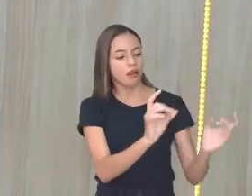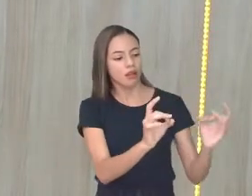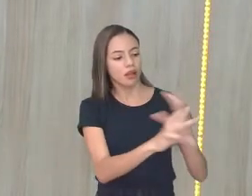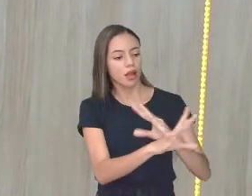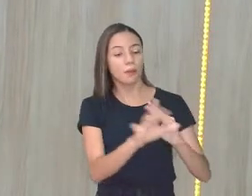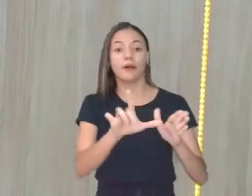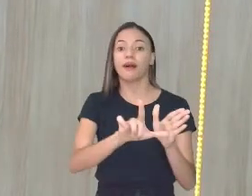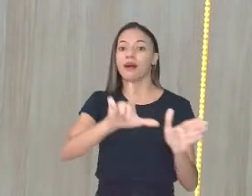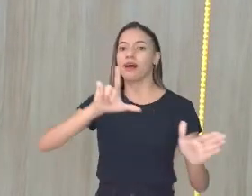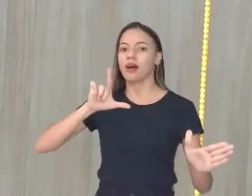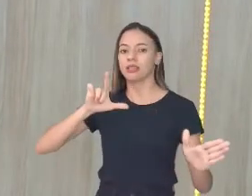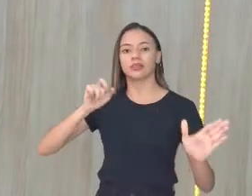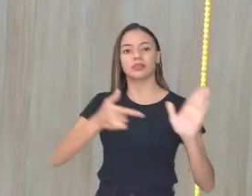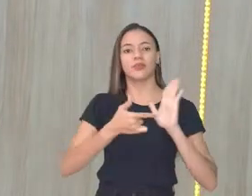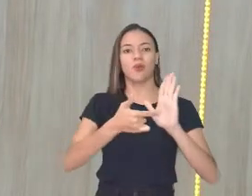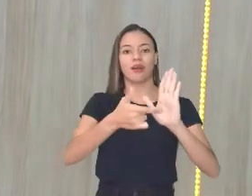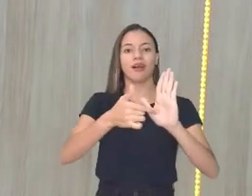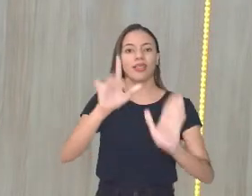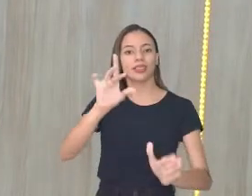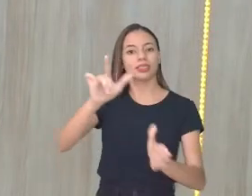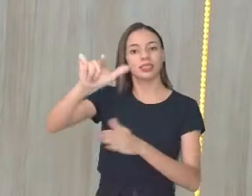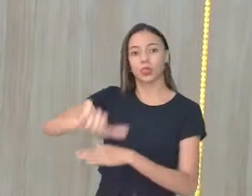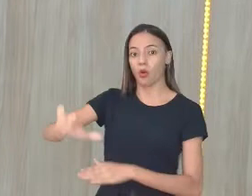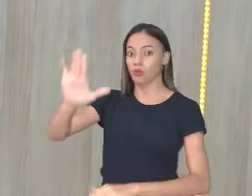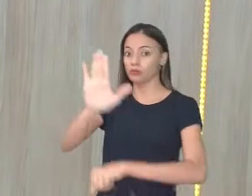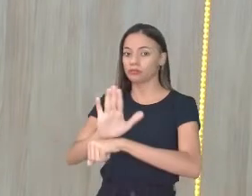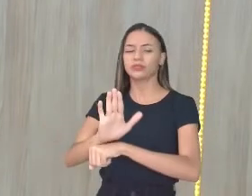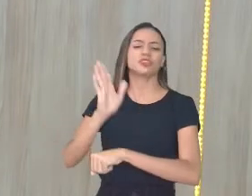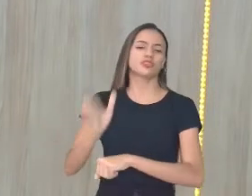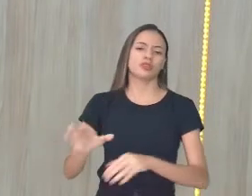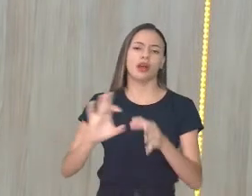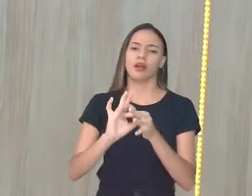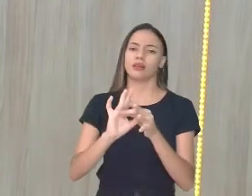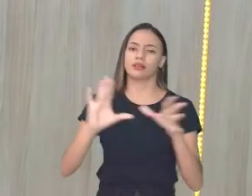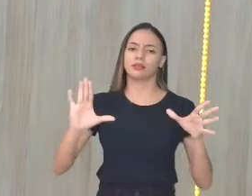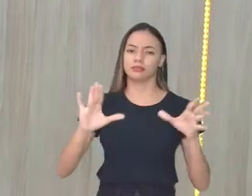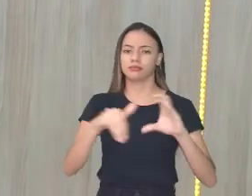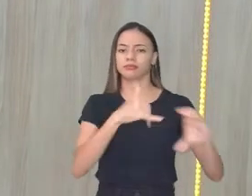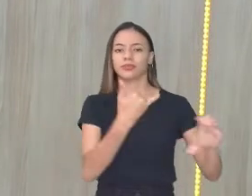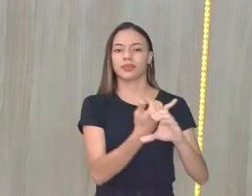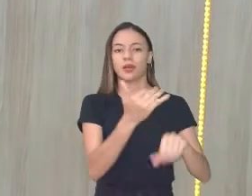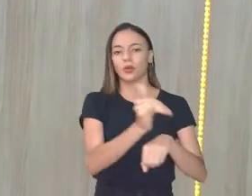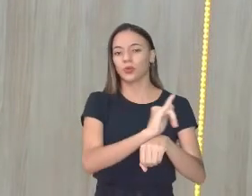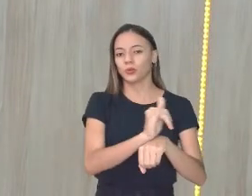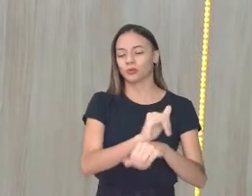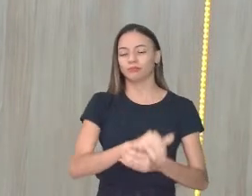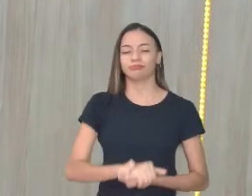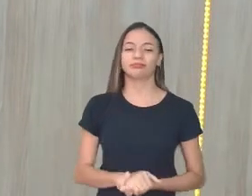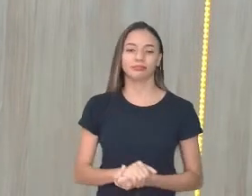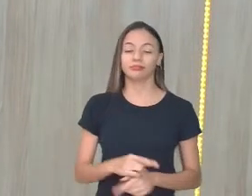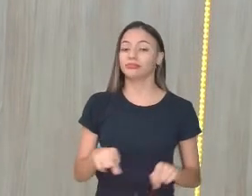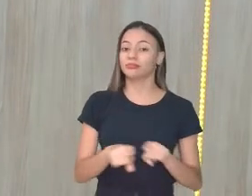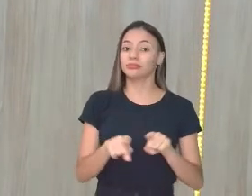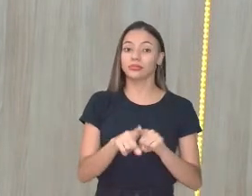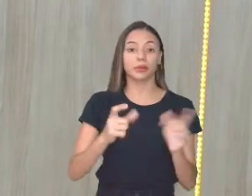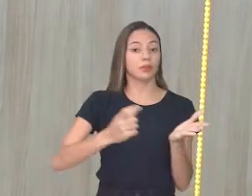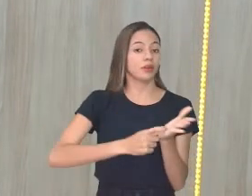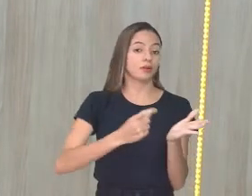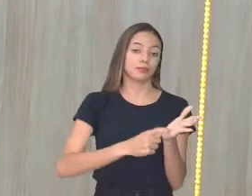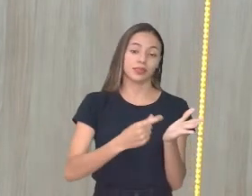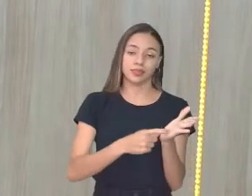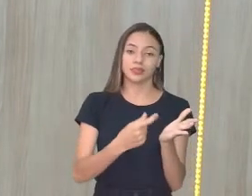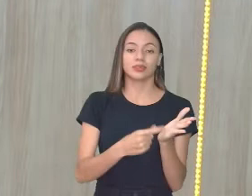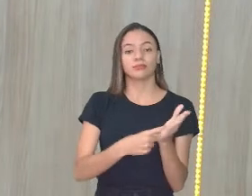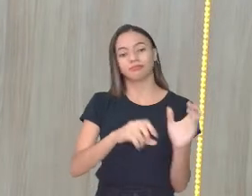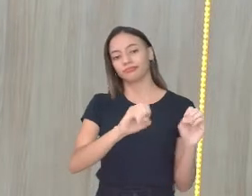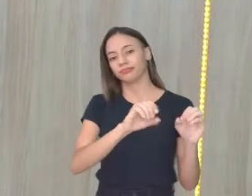dela ser reprisada mesmo à tarde, ela já fica disponível no canal do YouTube e também pelo aplicativo